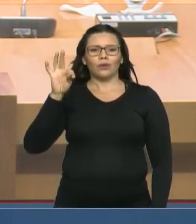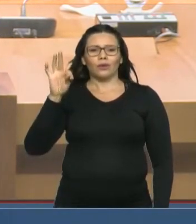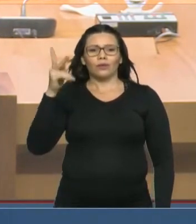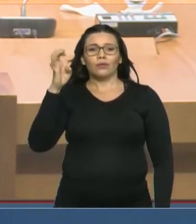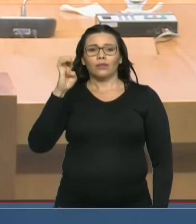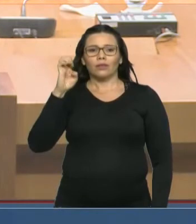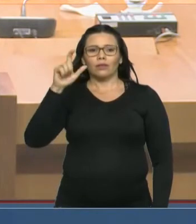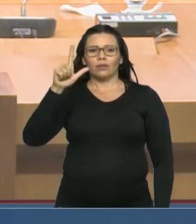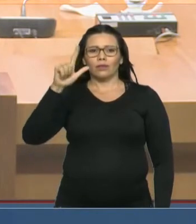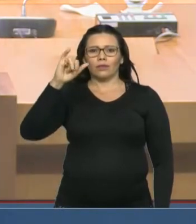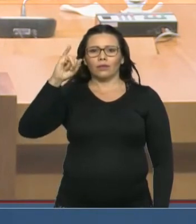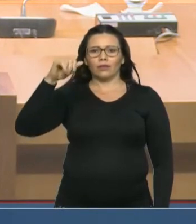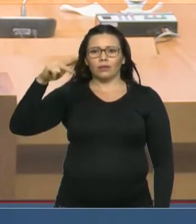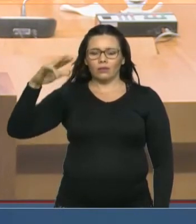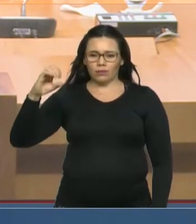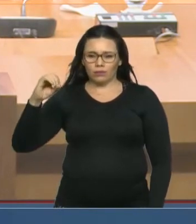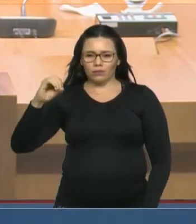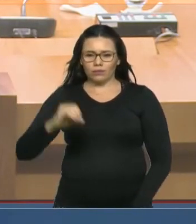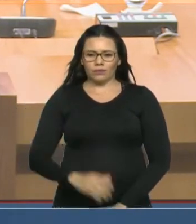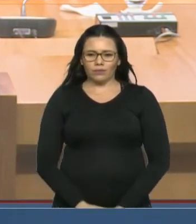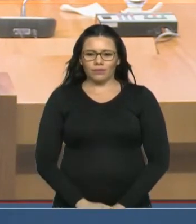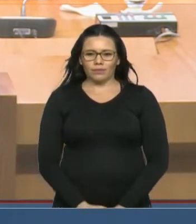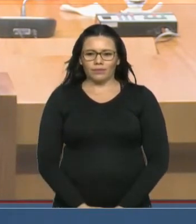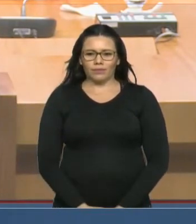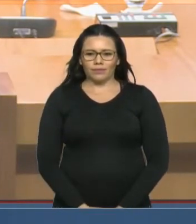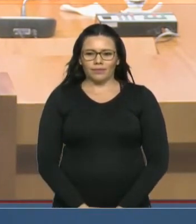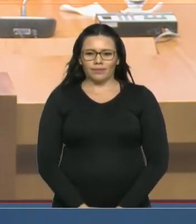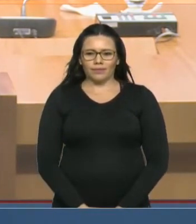de toda a casa de Beckman, né?